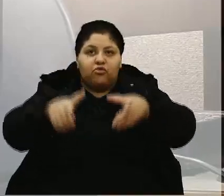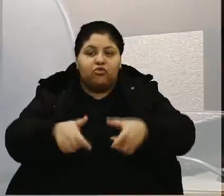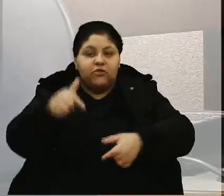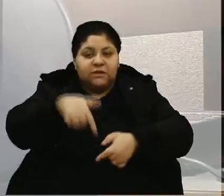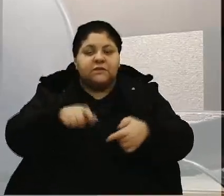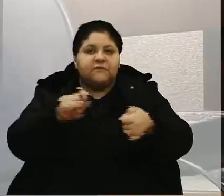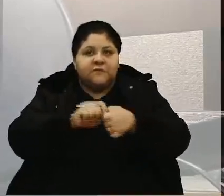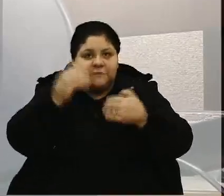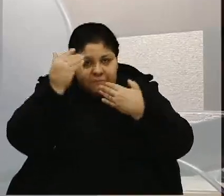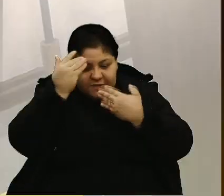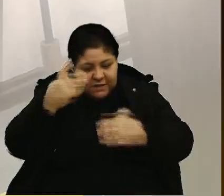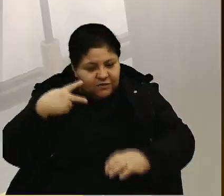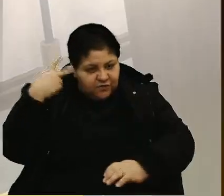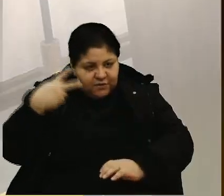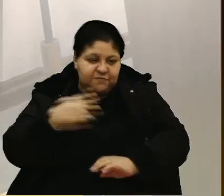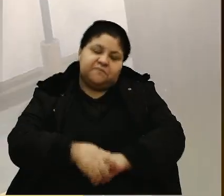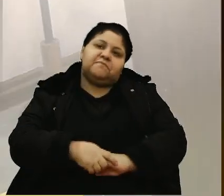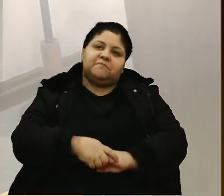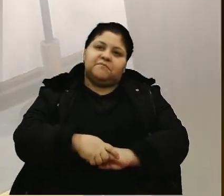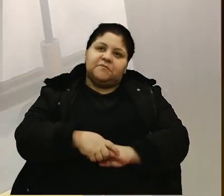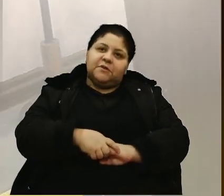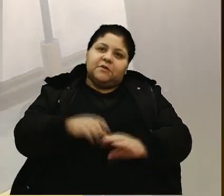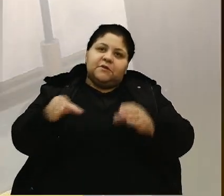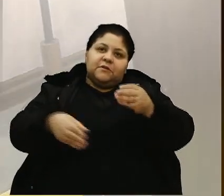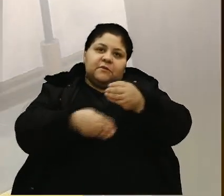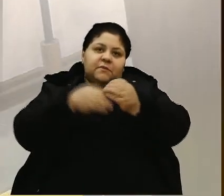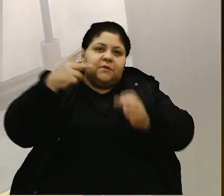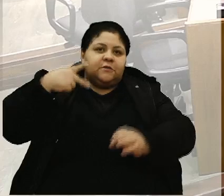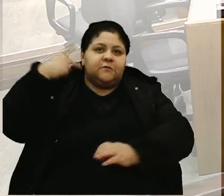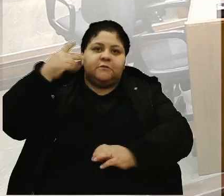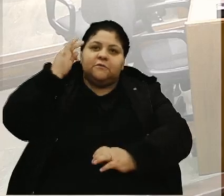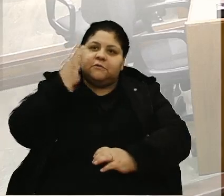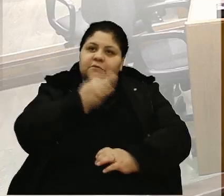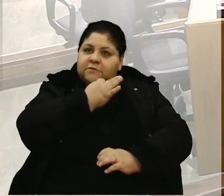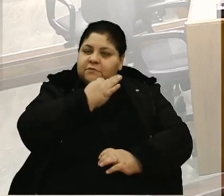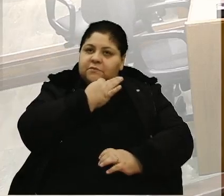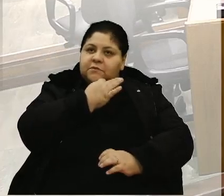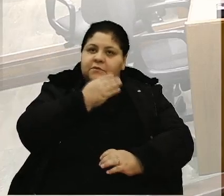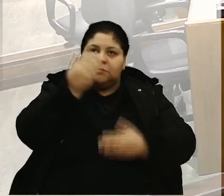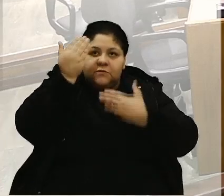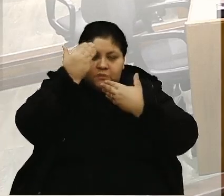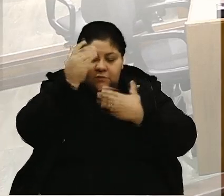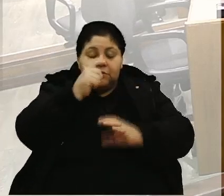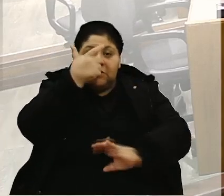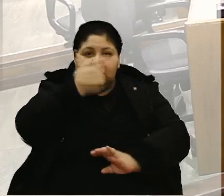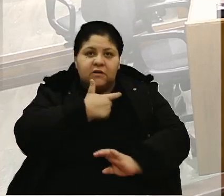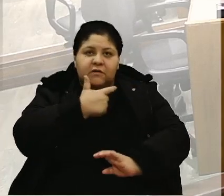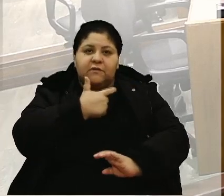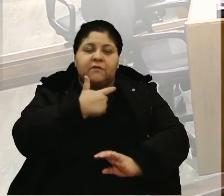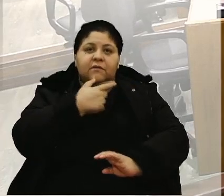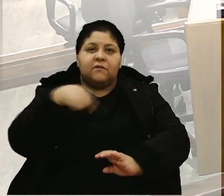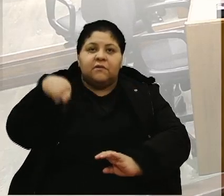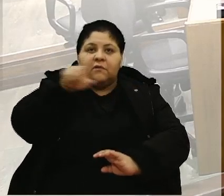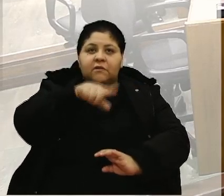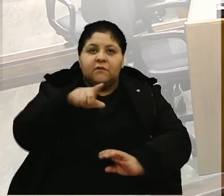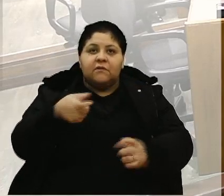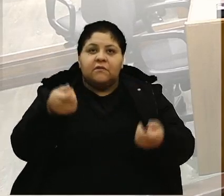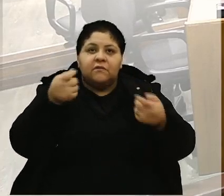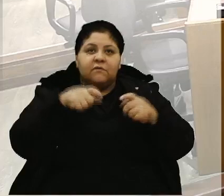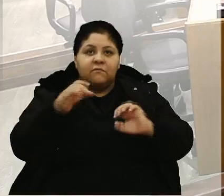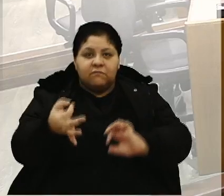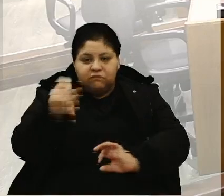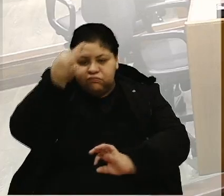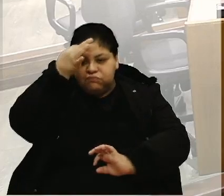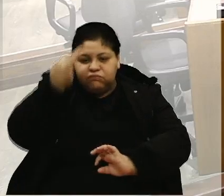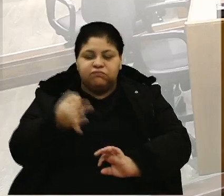fazem. Obrigado, vereador. A parte, vereador Tati. Daniel, muito obrigada. E eu acho que cada vez mais a gente precisa